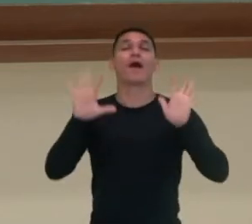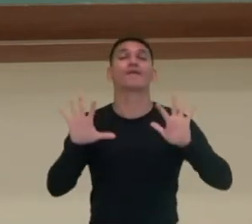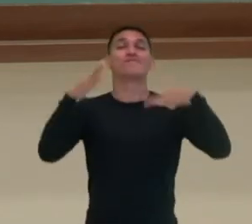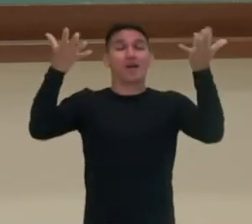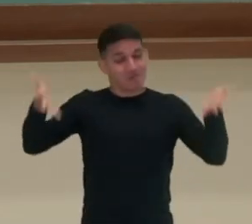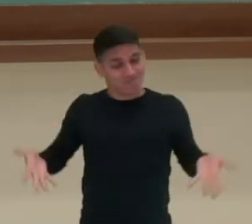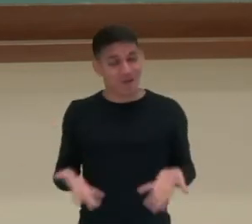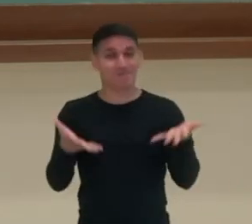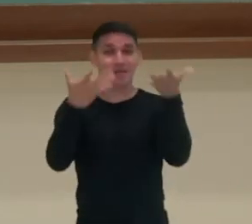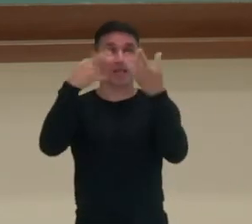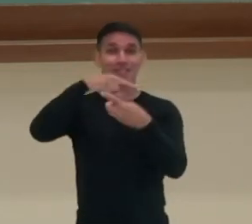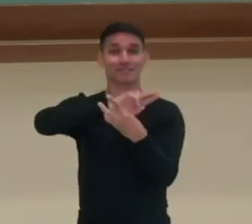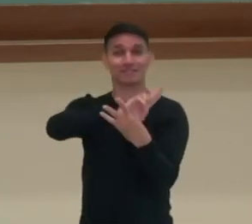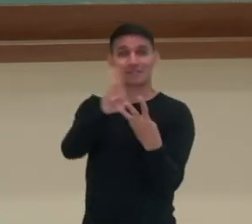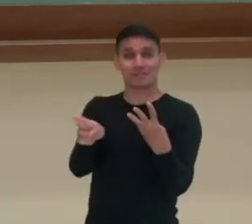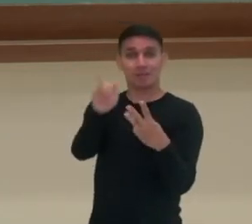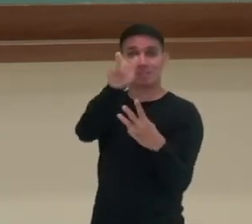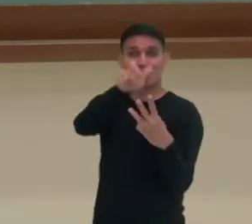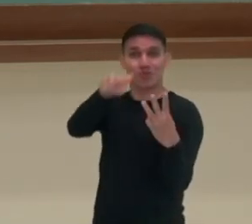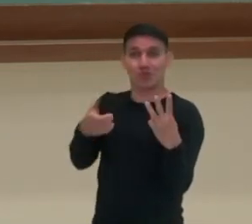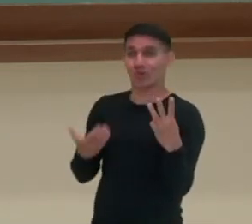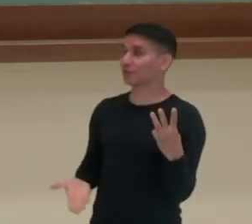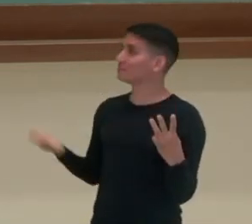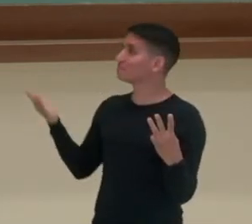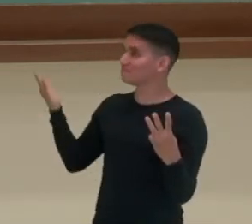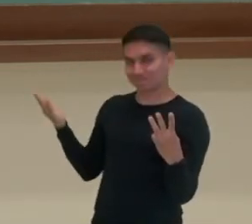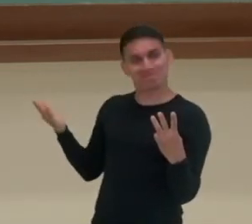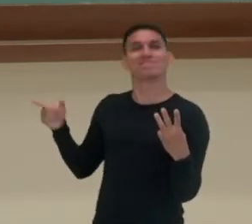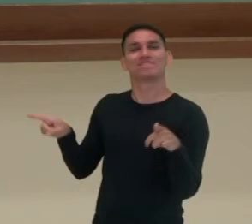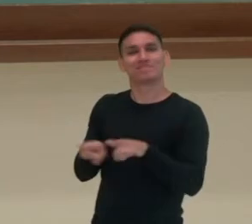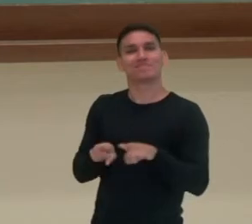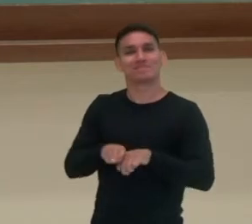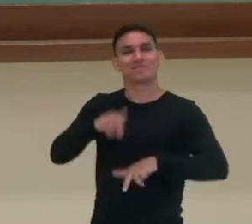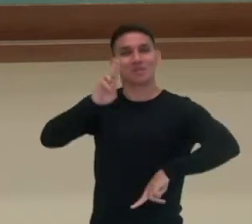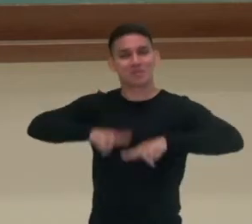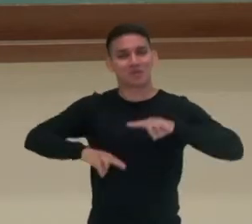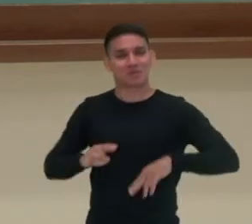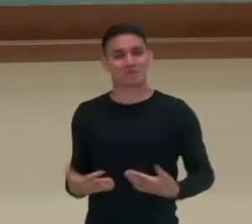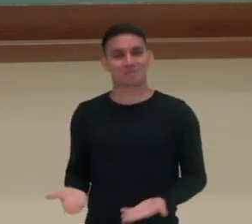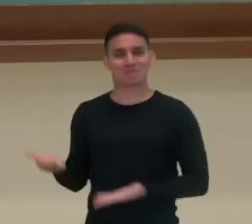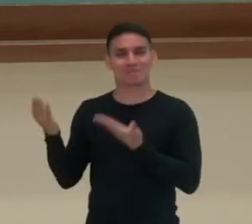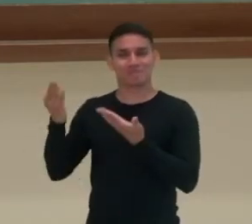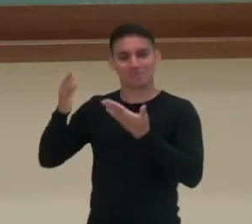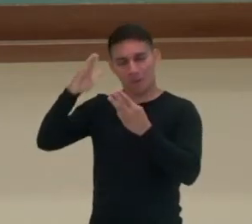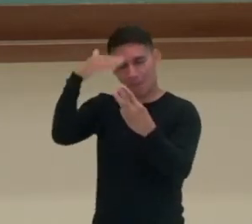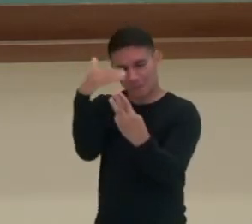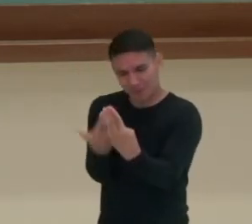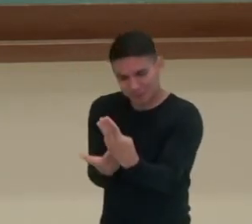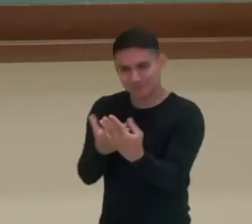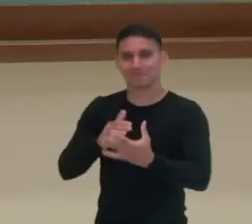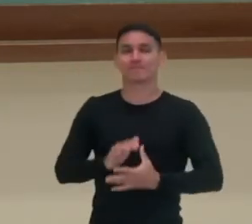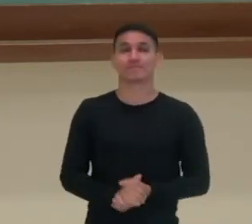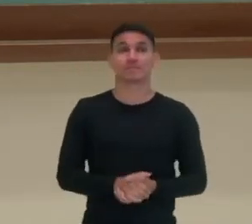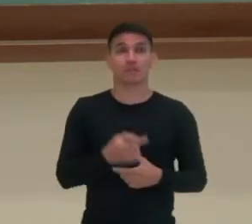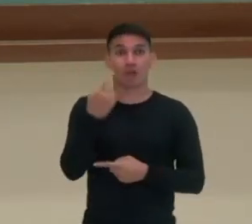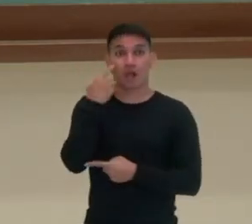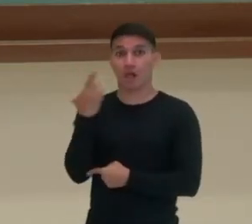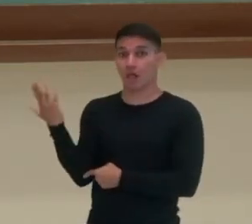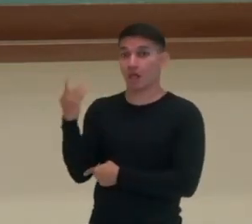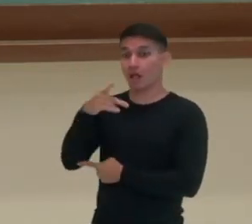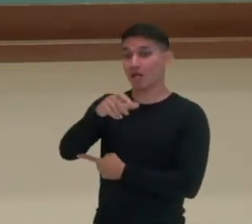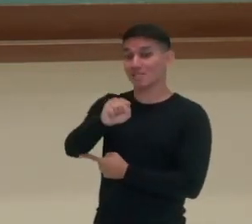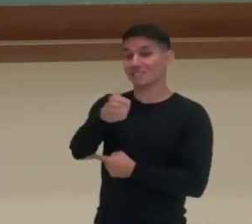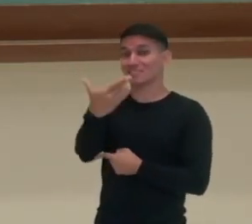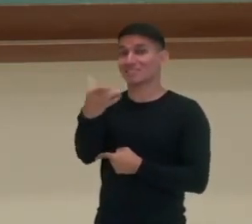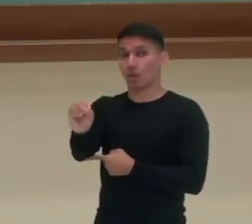comemorar São Pedro, São João, celebrar São Pedro, São João e Santo Antônio. E aqui, ó, São Pedro é o